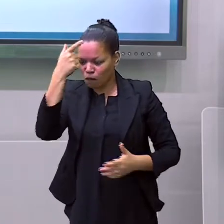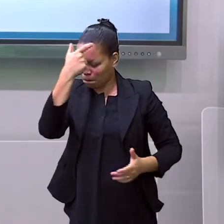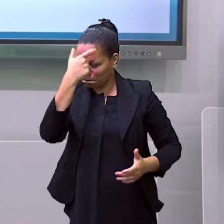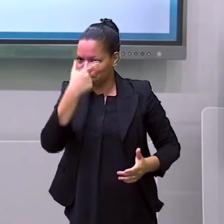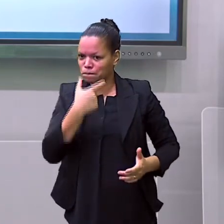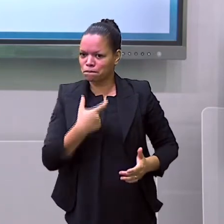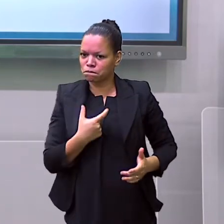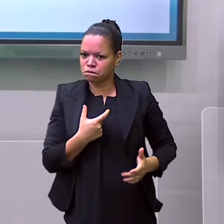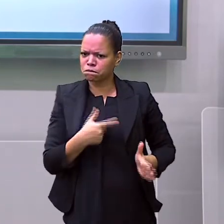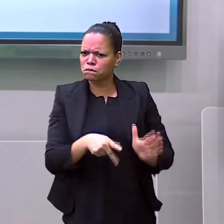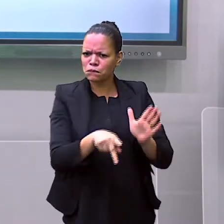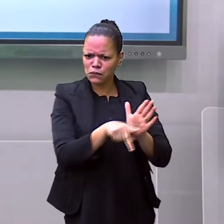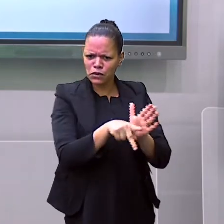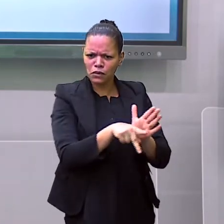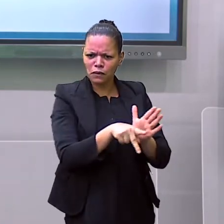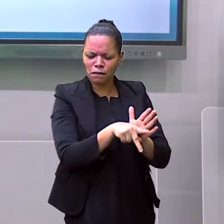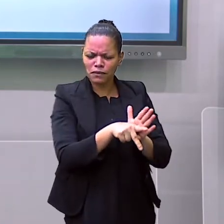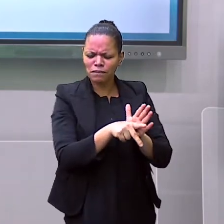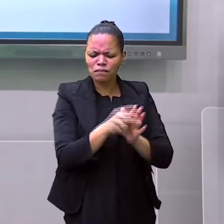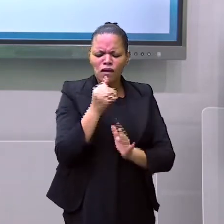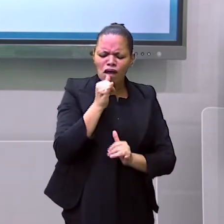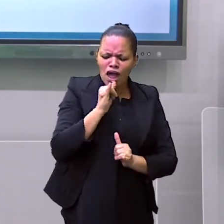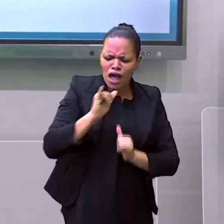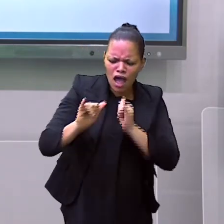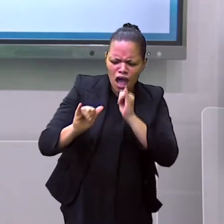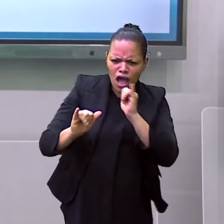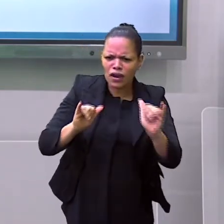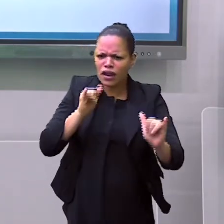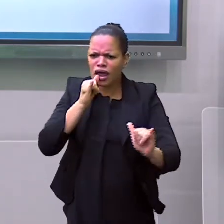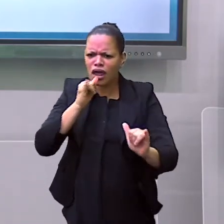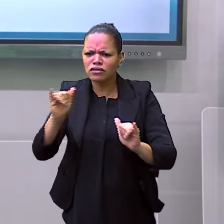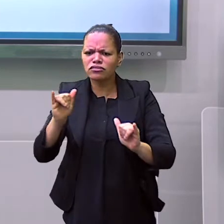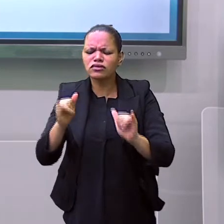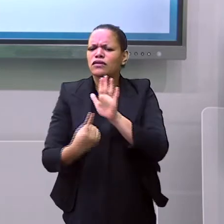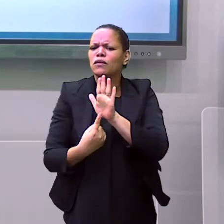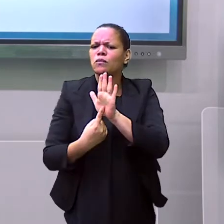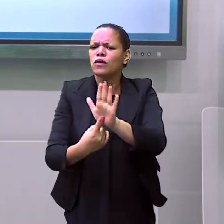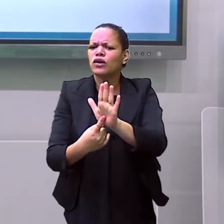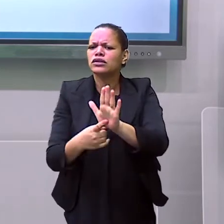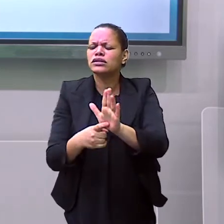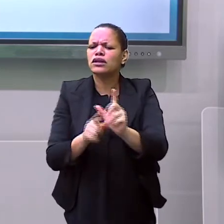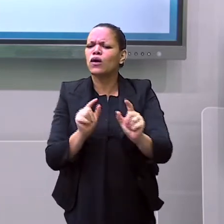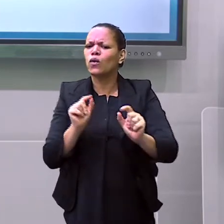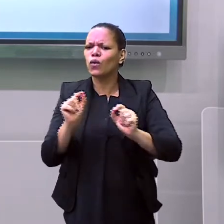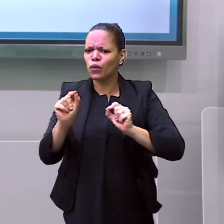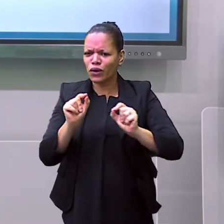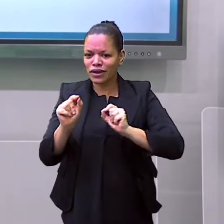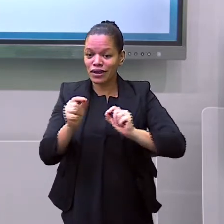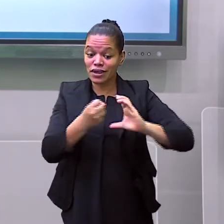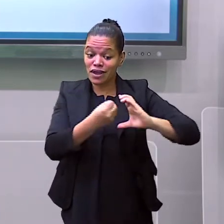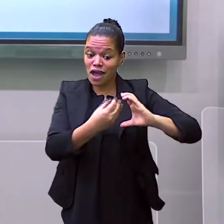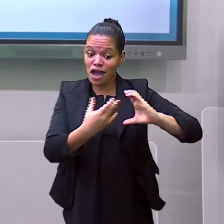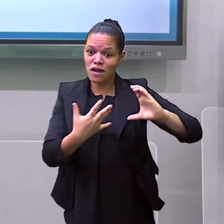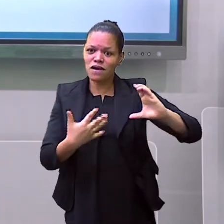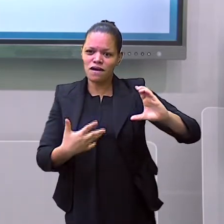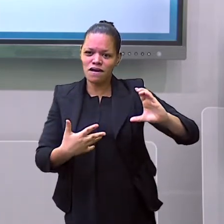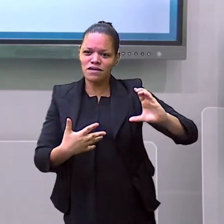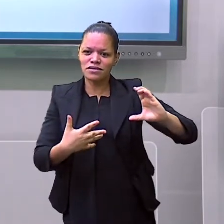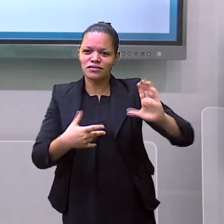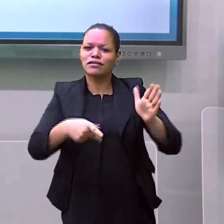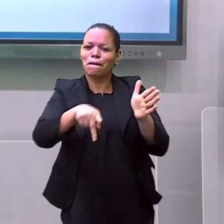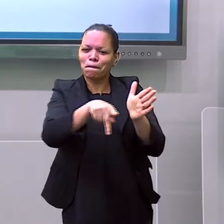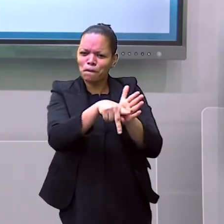ele aborda os aspectos pessoais do personagem biografado e também todo